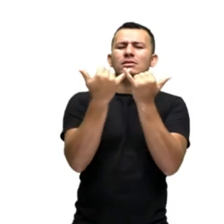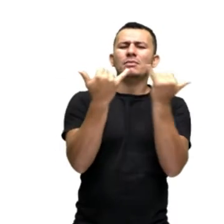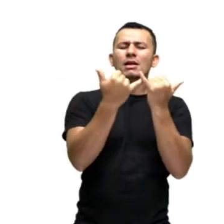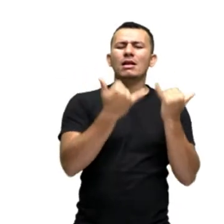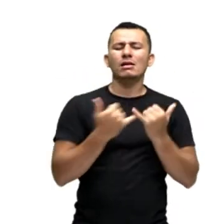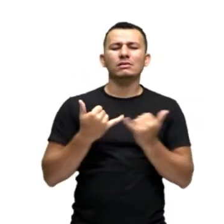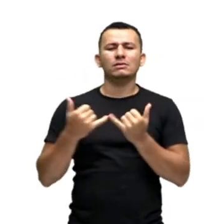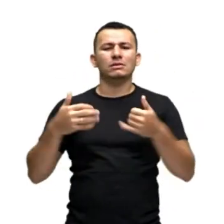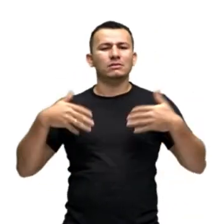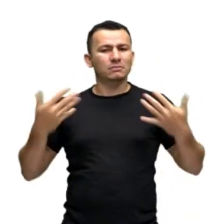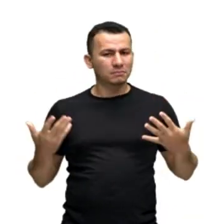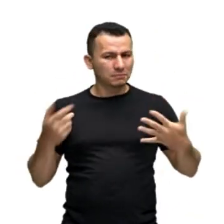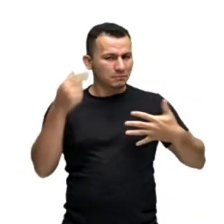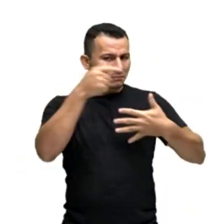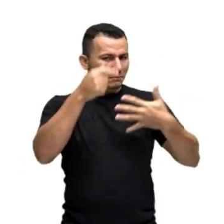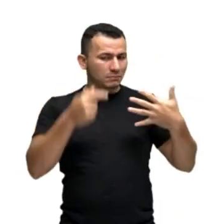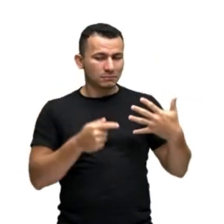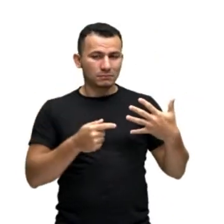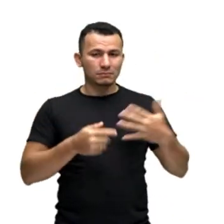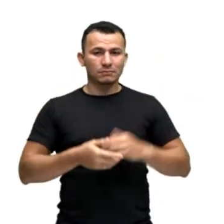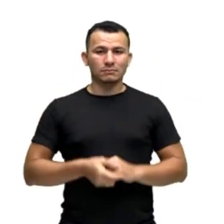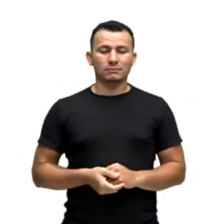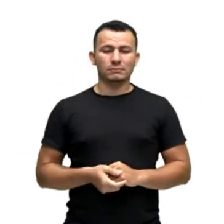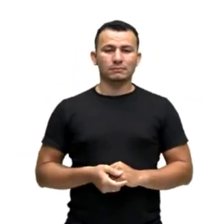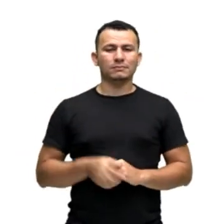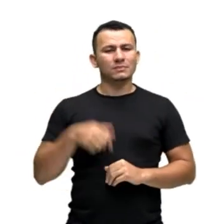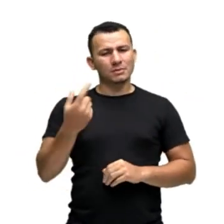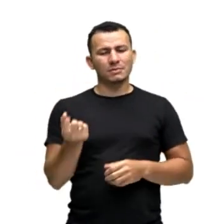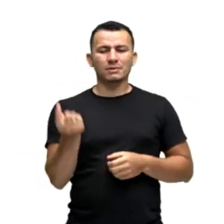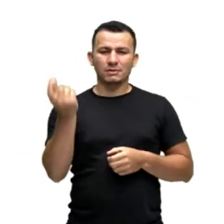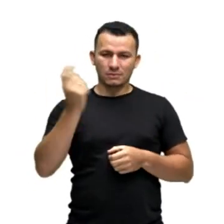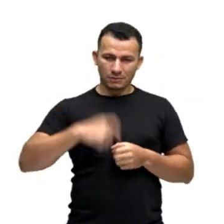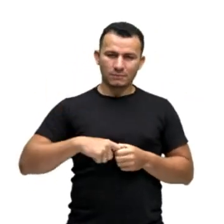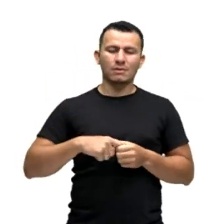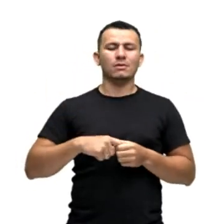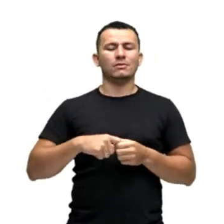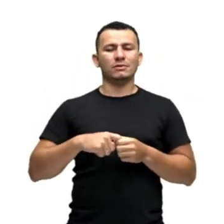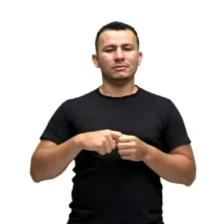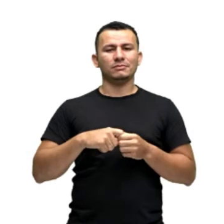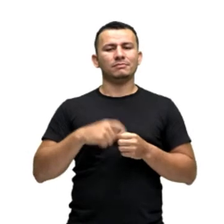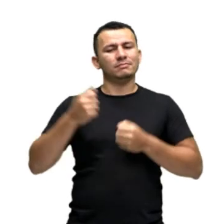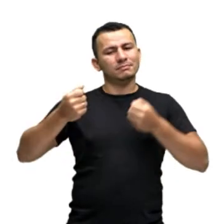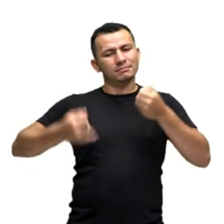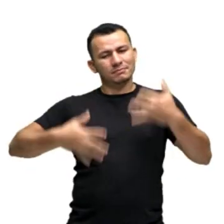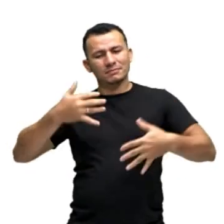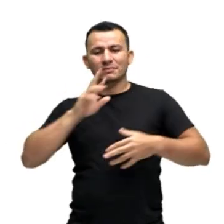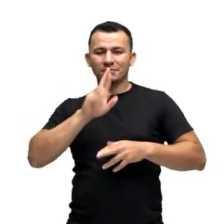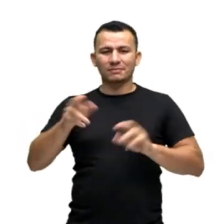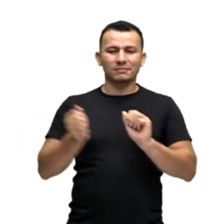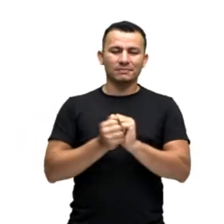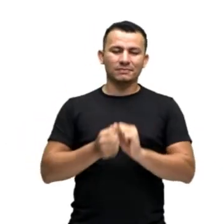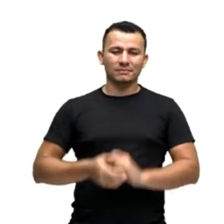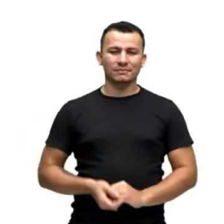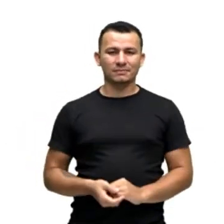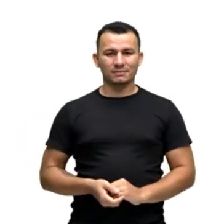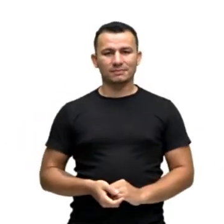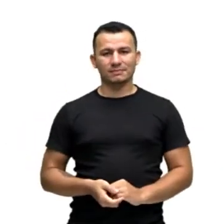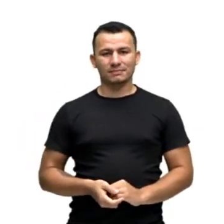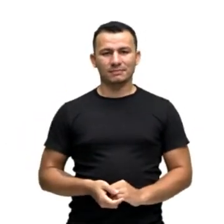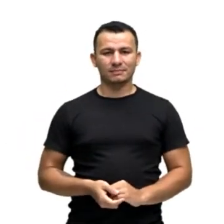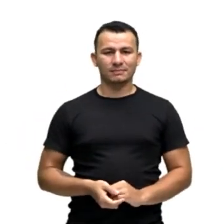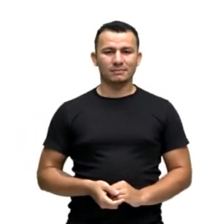elas tá então daqui a pouquinho já nos encontramos e vamos responder juntos